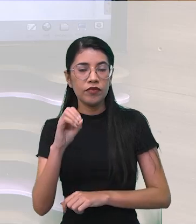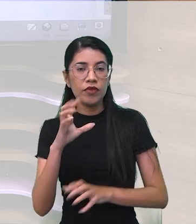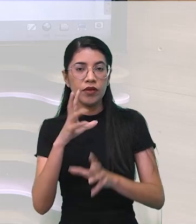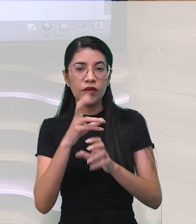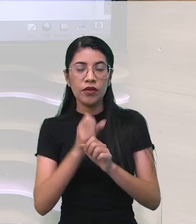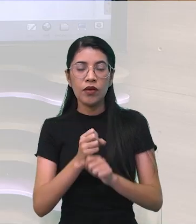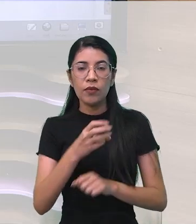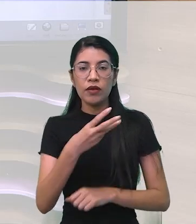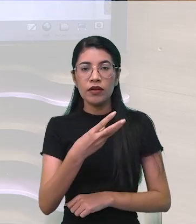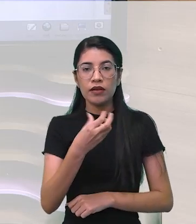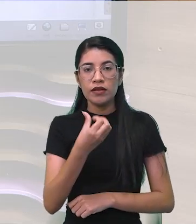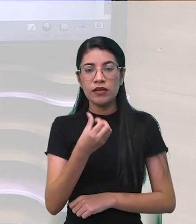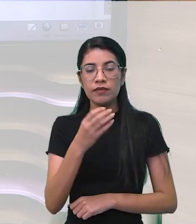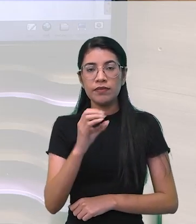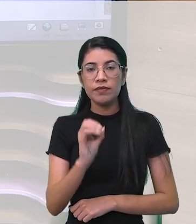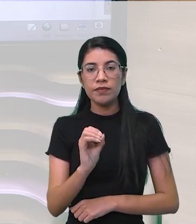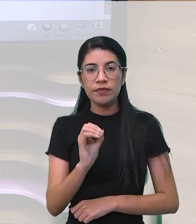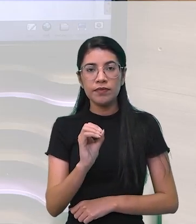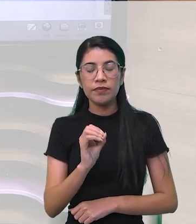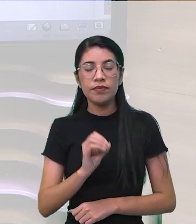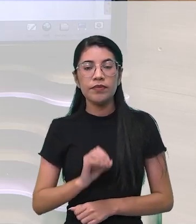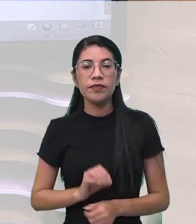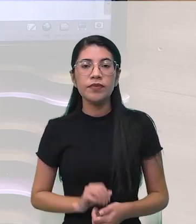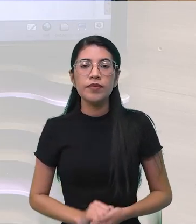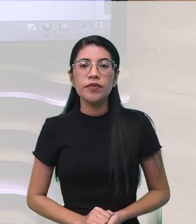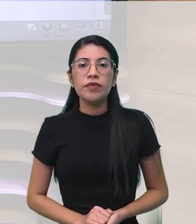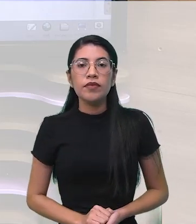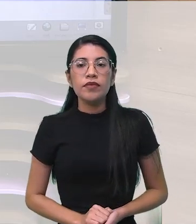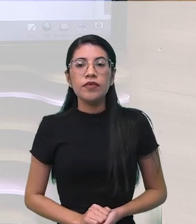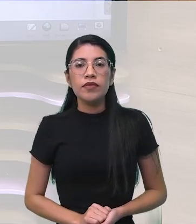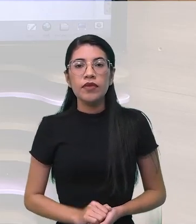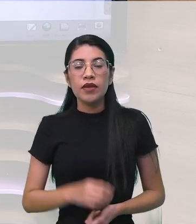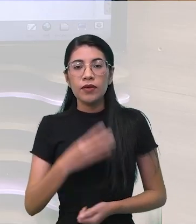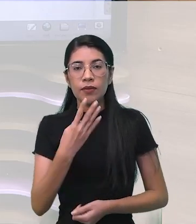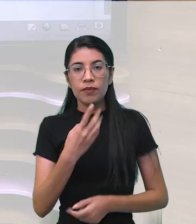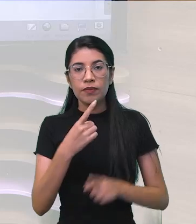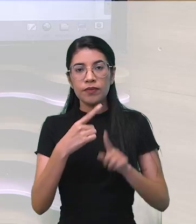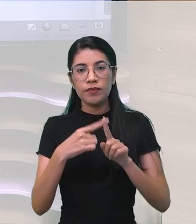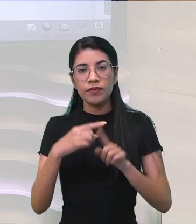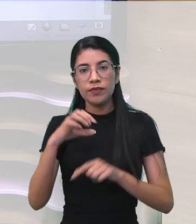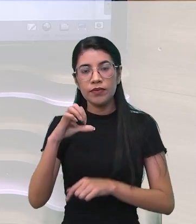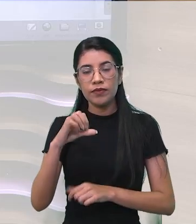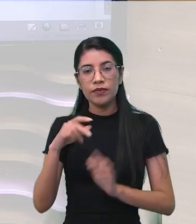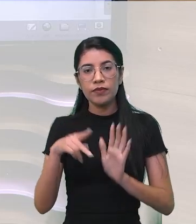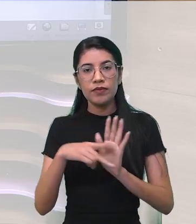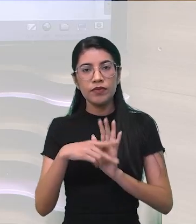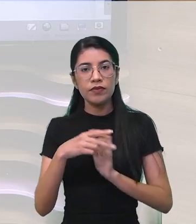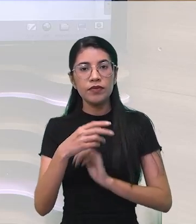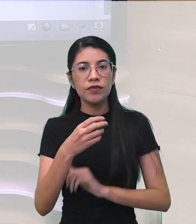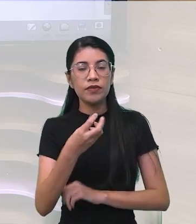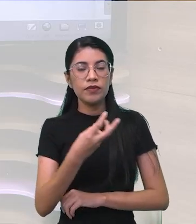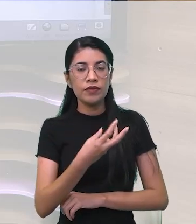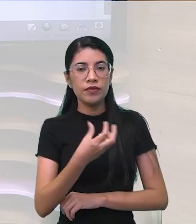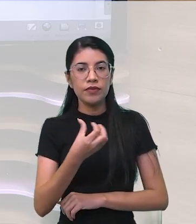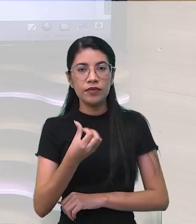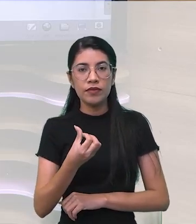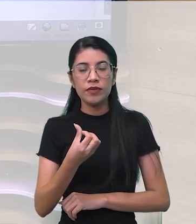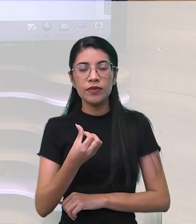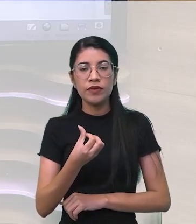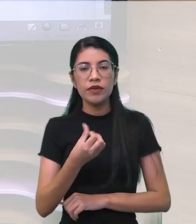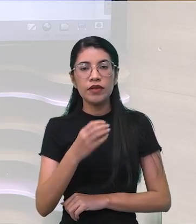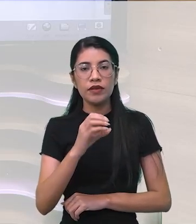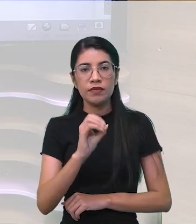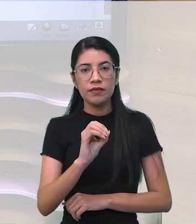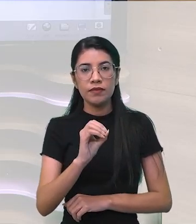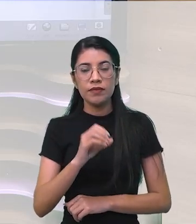de 360 graus, certo? 4 vezes 9, 36. 4 vezes 90,